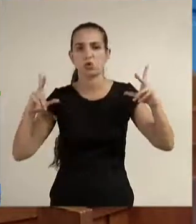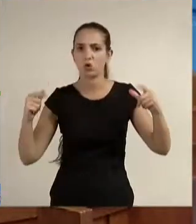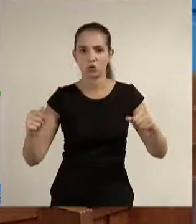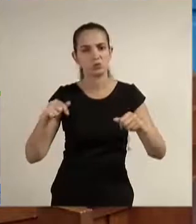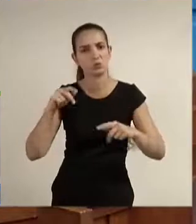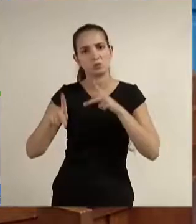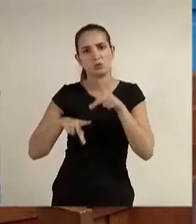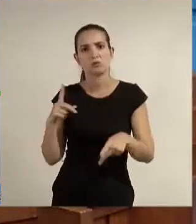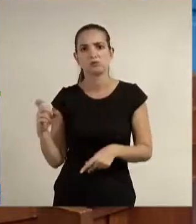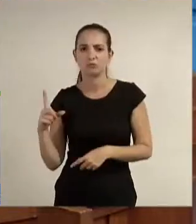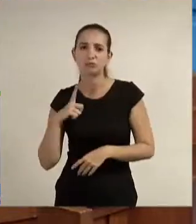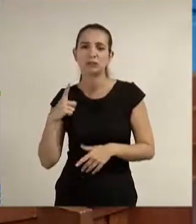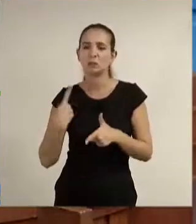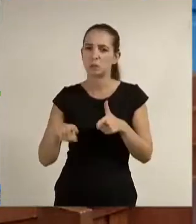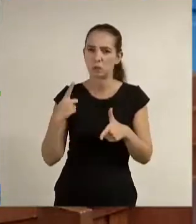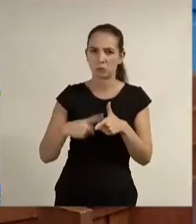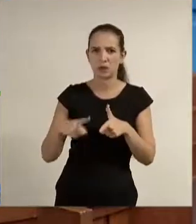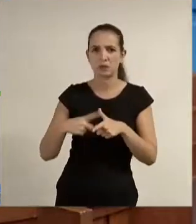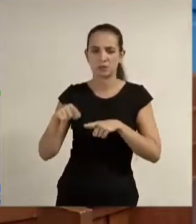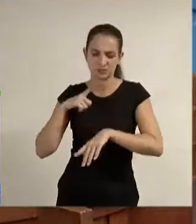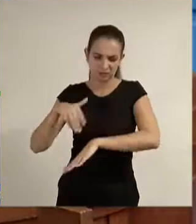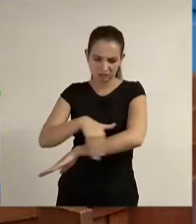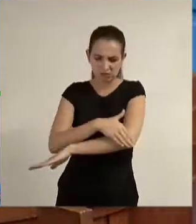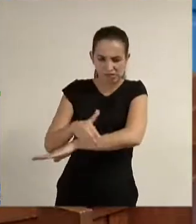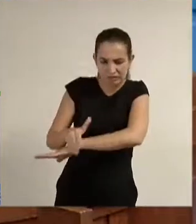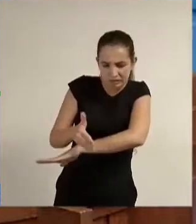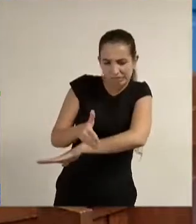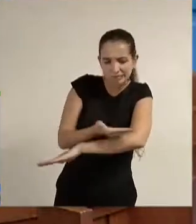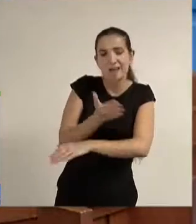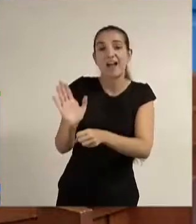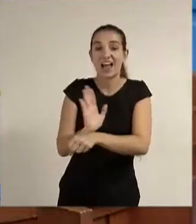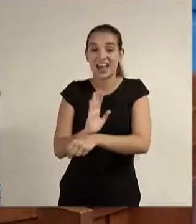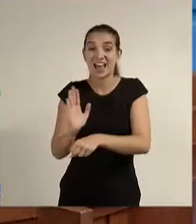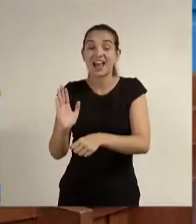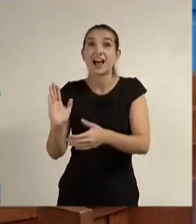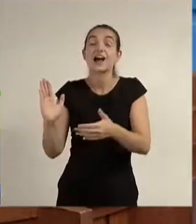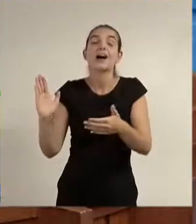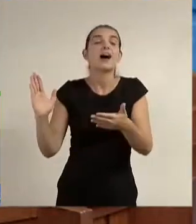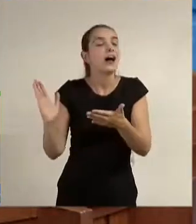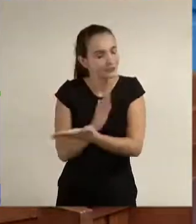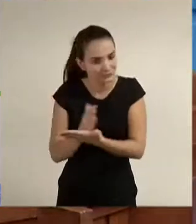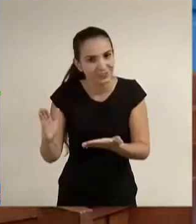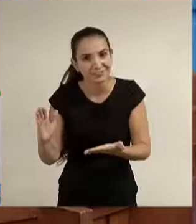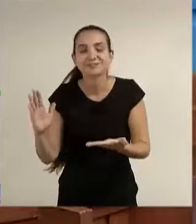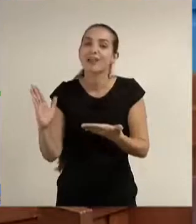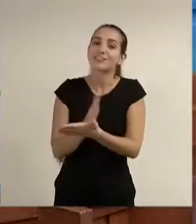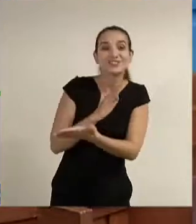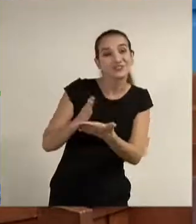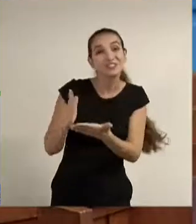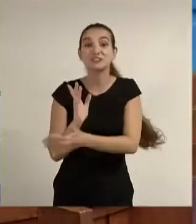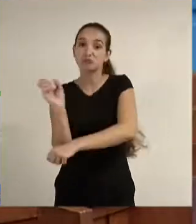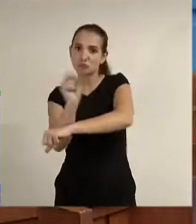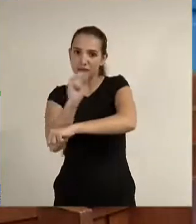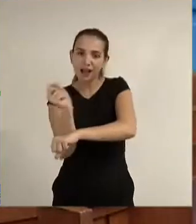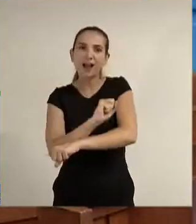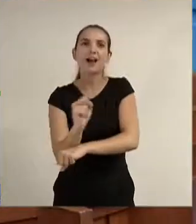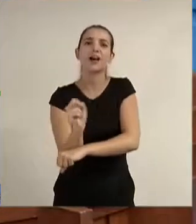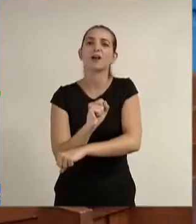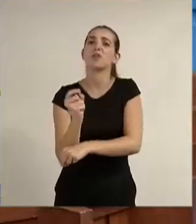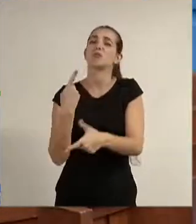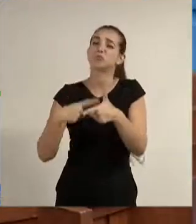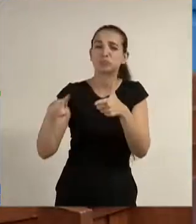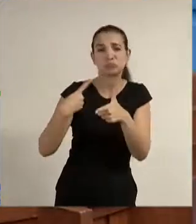população, inclusive com veículos danificados, com pessoas lesionadas, acidentes inclusive com